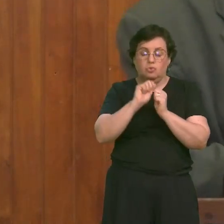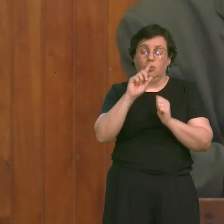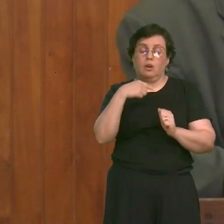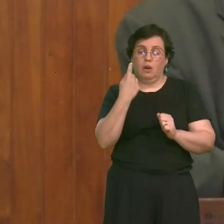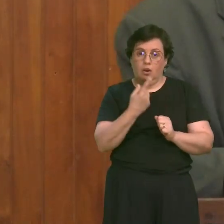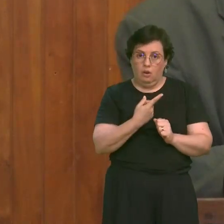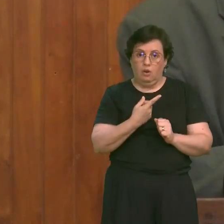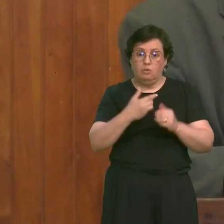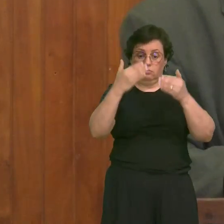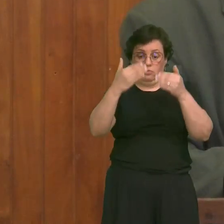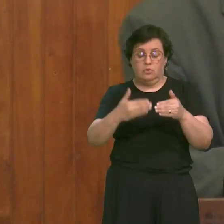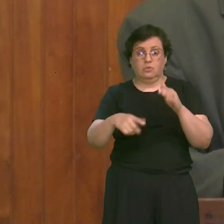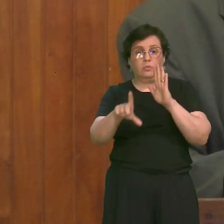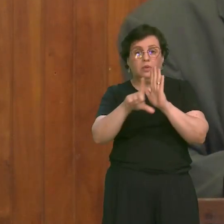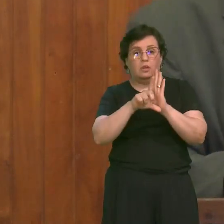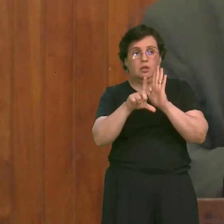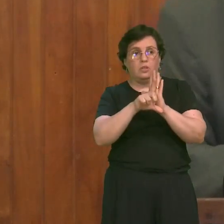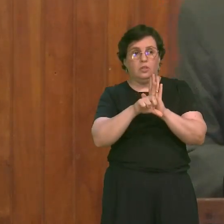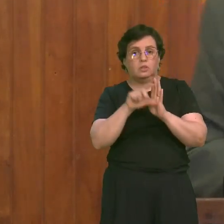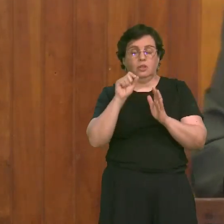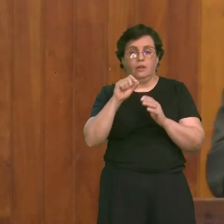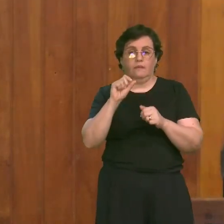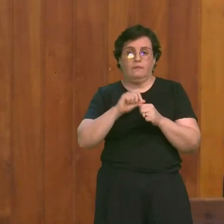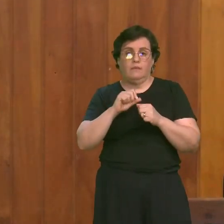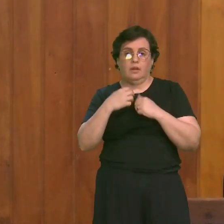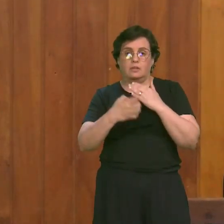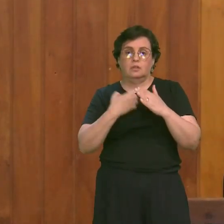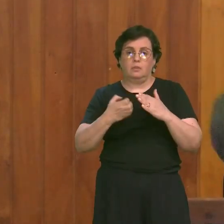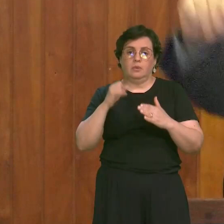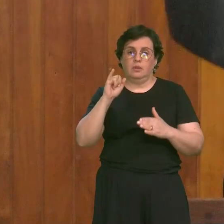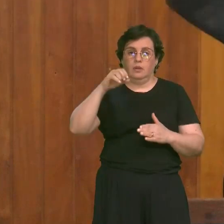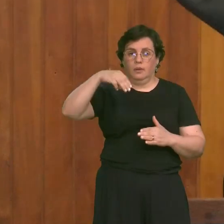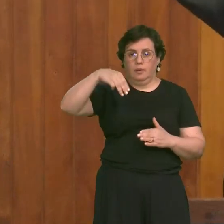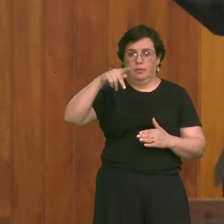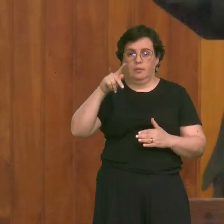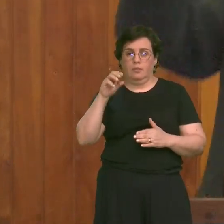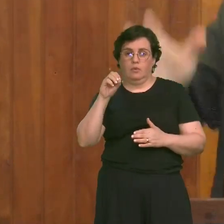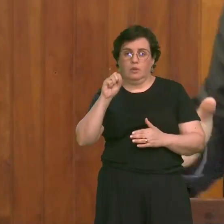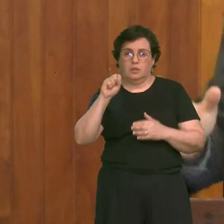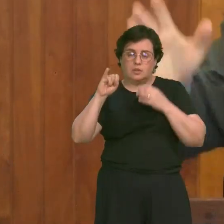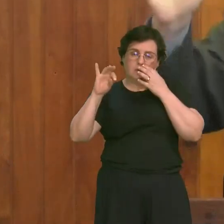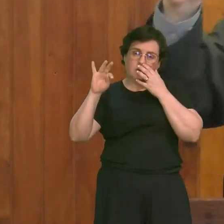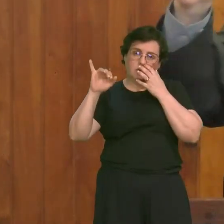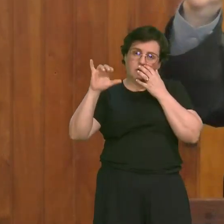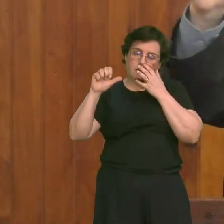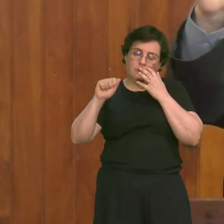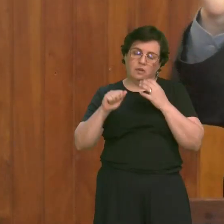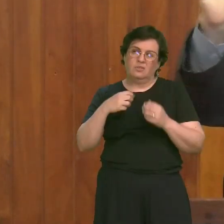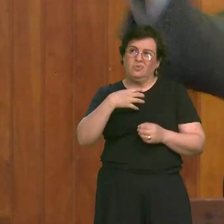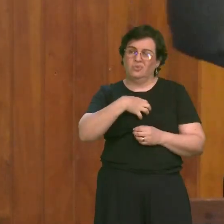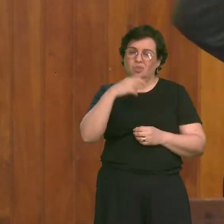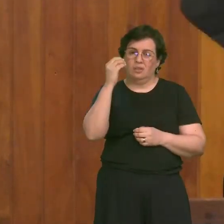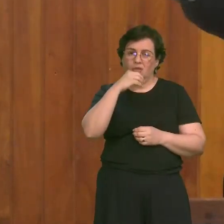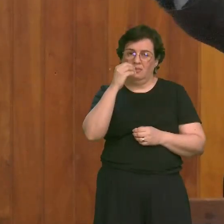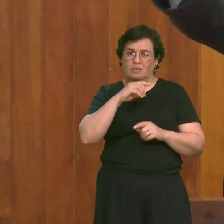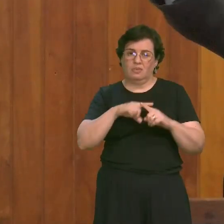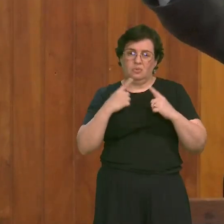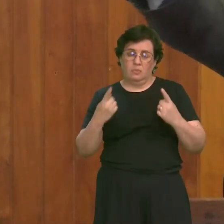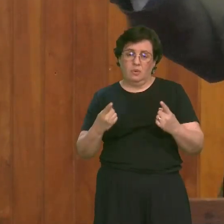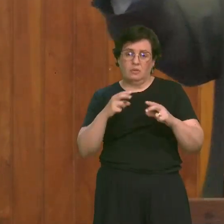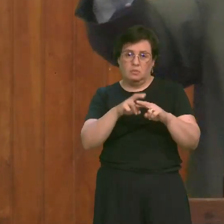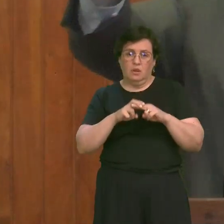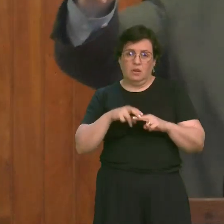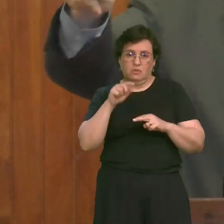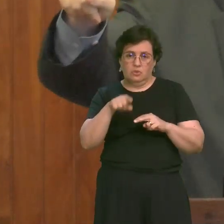ainda diante de uma legislação que coloca emenda em positiva de uma forma de uma forma frágil em razão